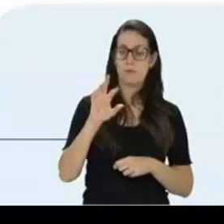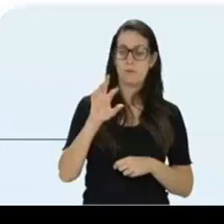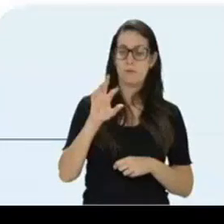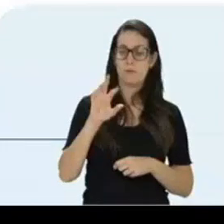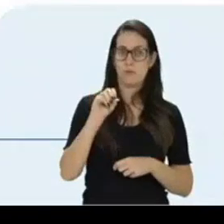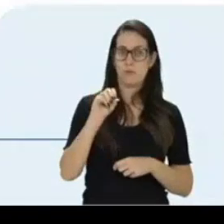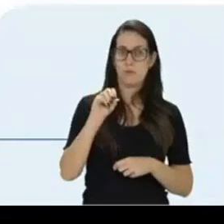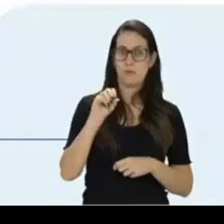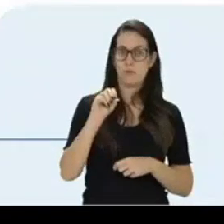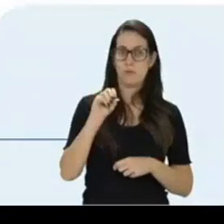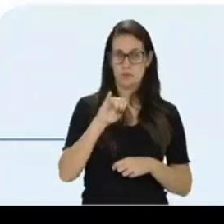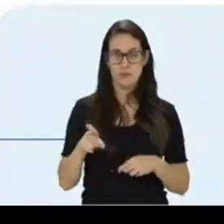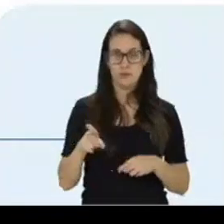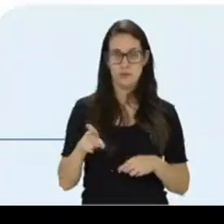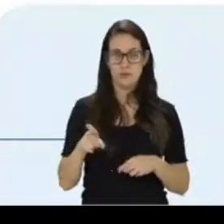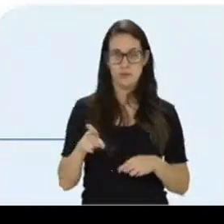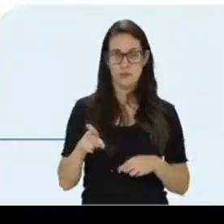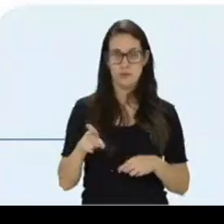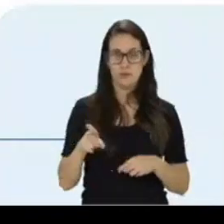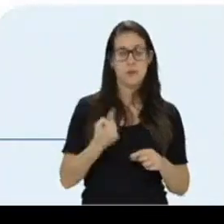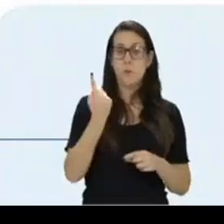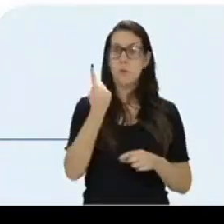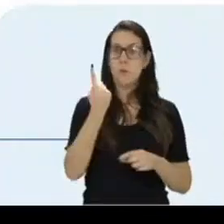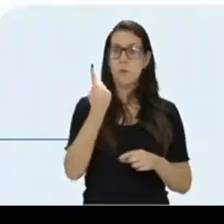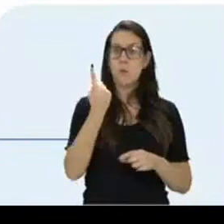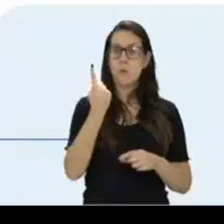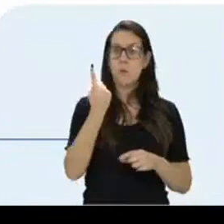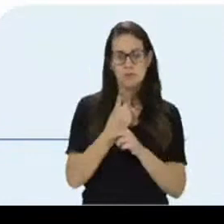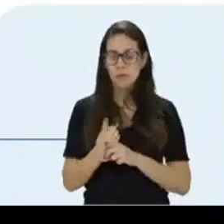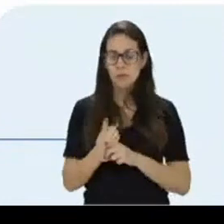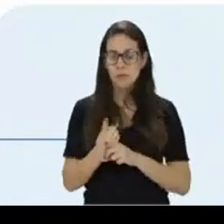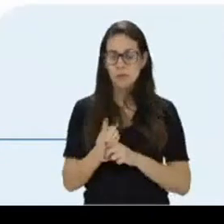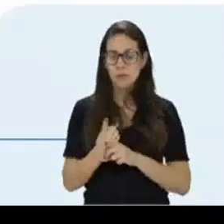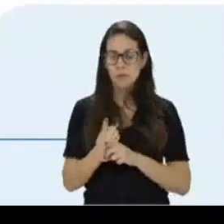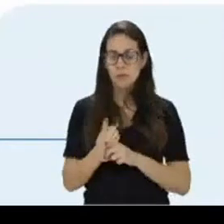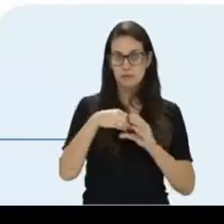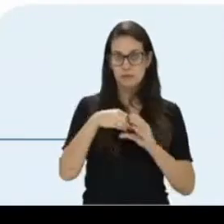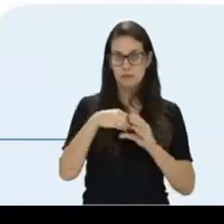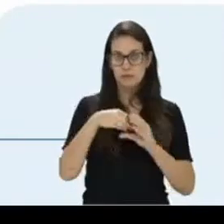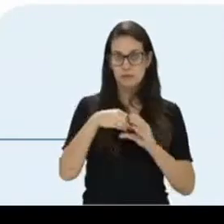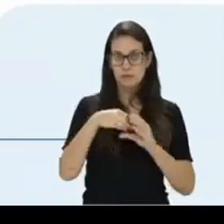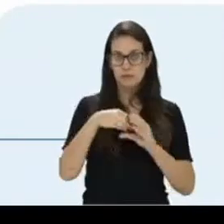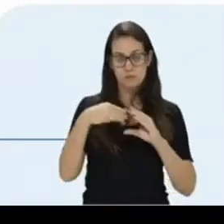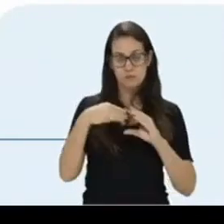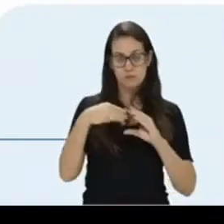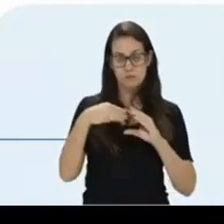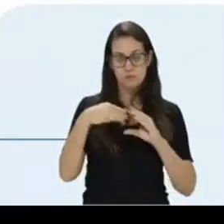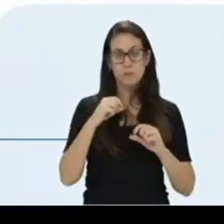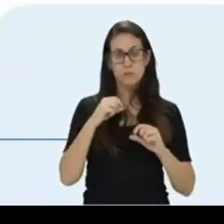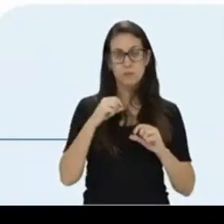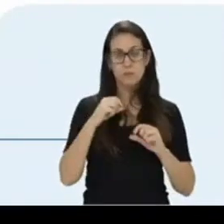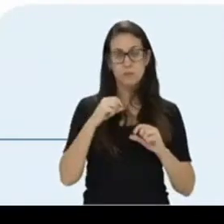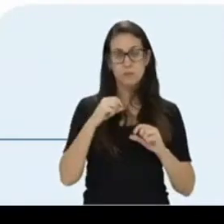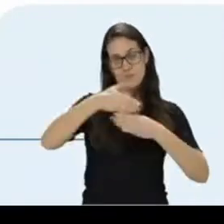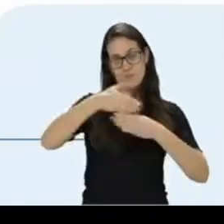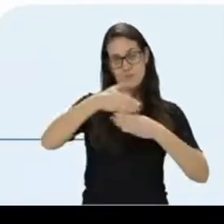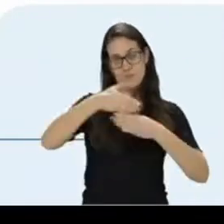vamos conseguir delimitar, definir, né, inferir que está ali presente, é a parede celular.